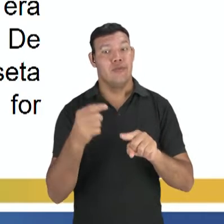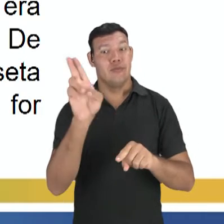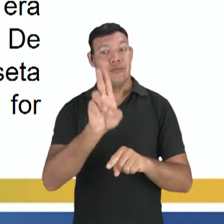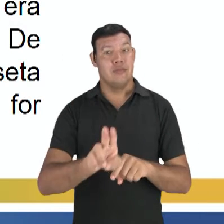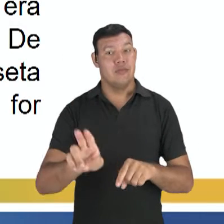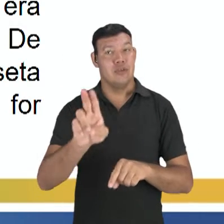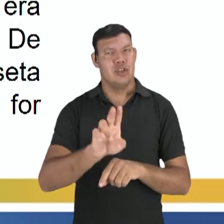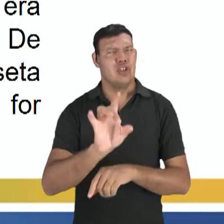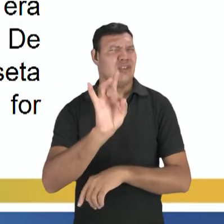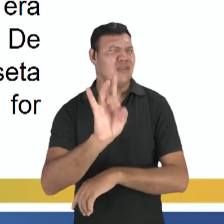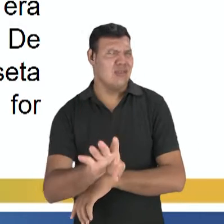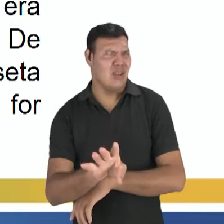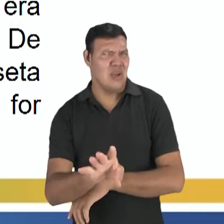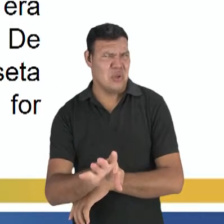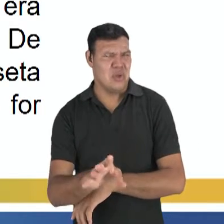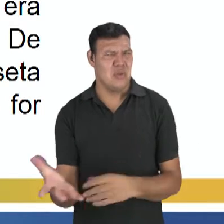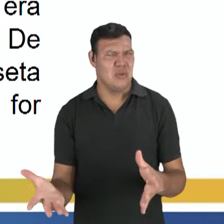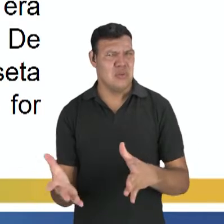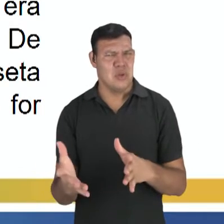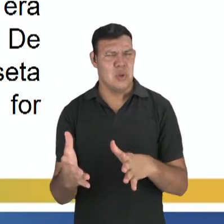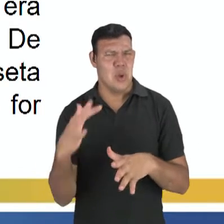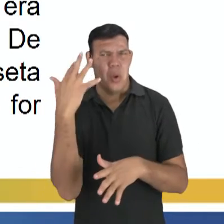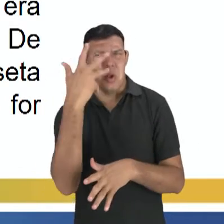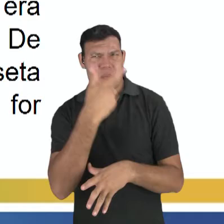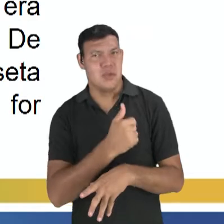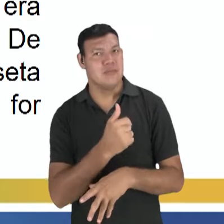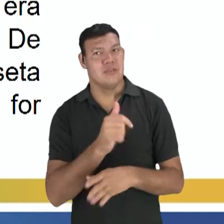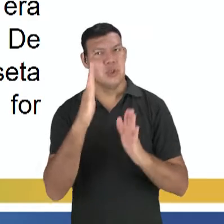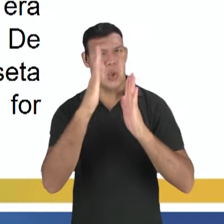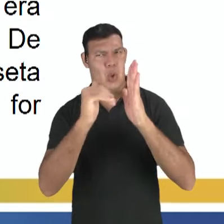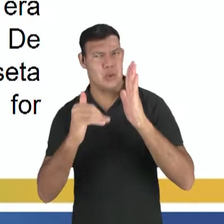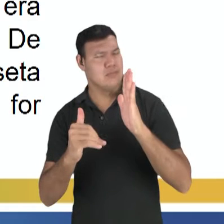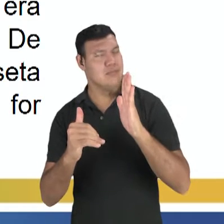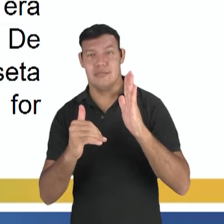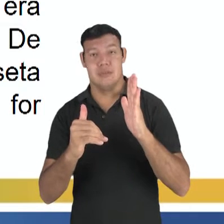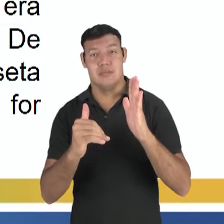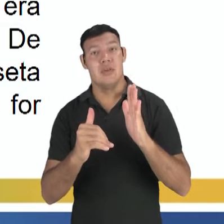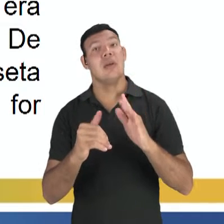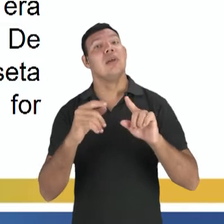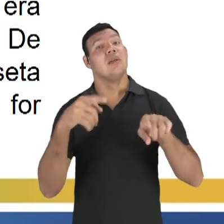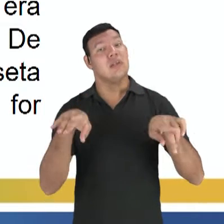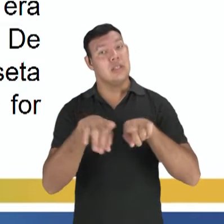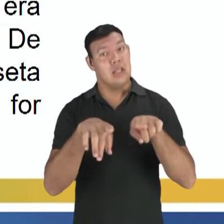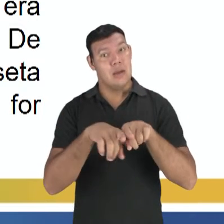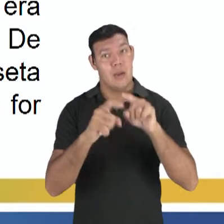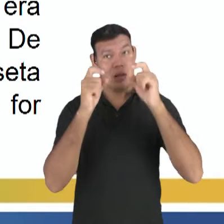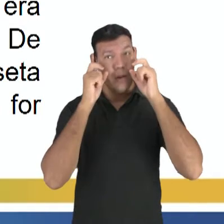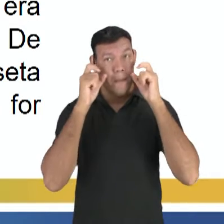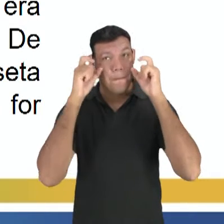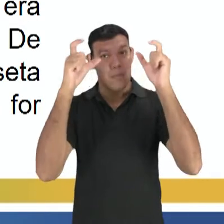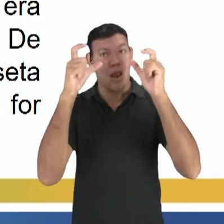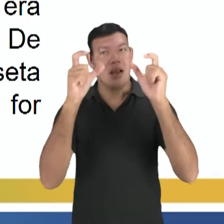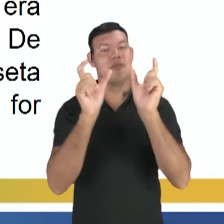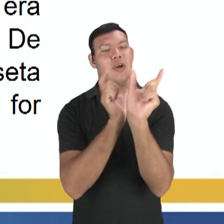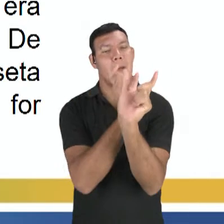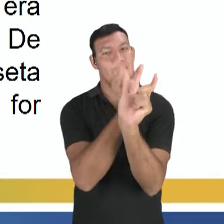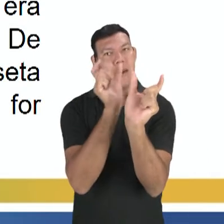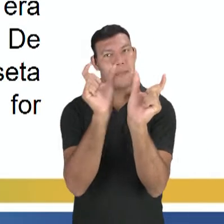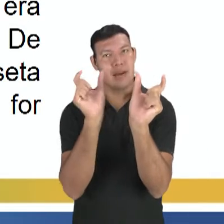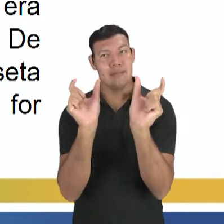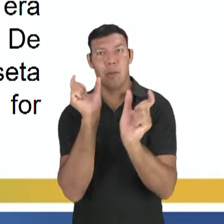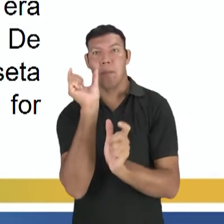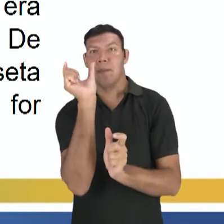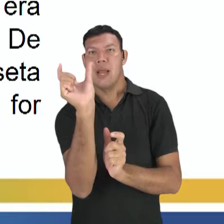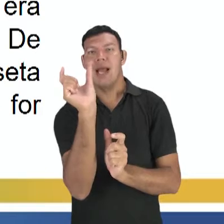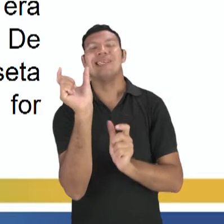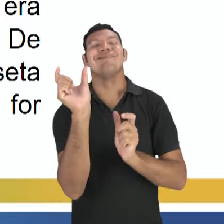utilizada só para enfeite, ela está sendo utilizada porque a autora quer chamar a sua atenção para essa palavra. Ela